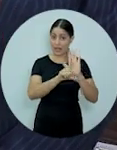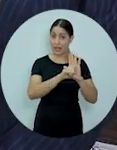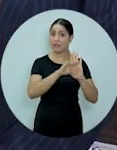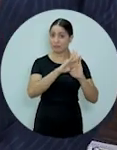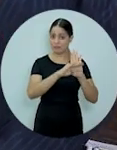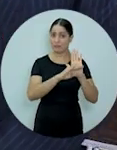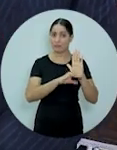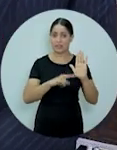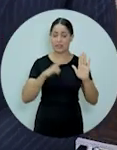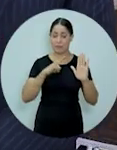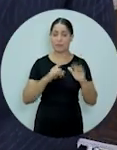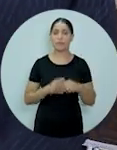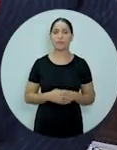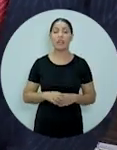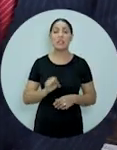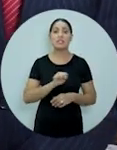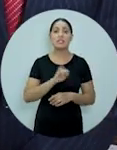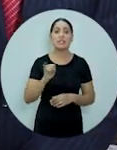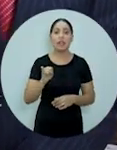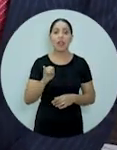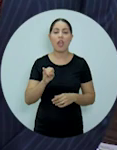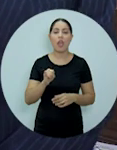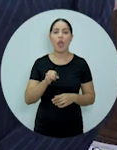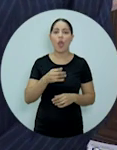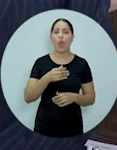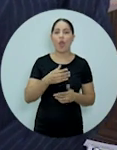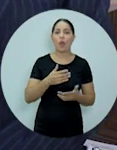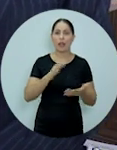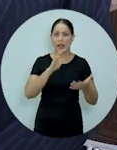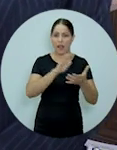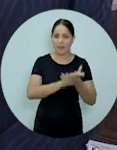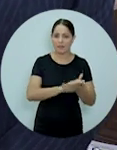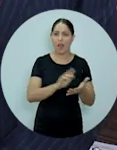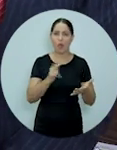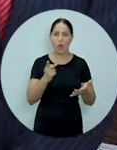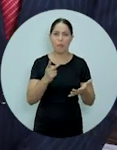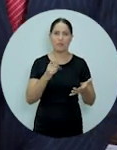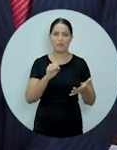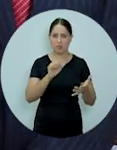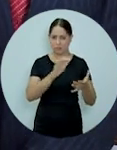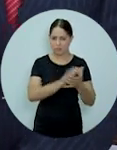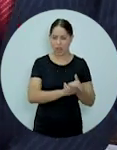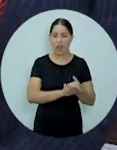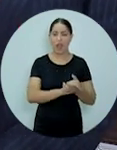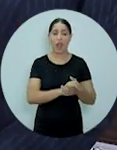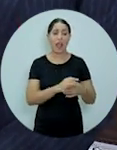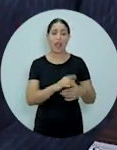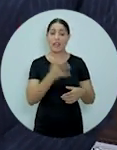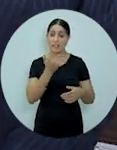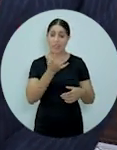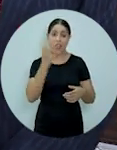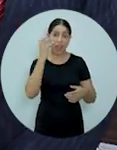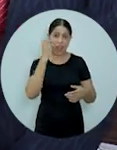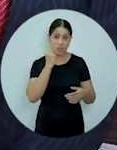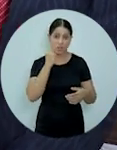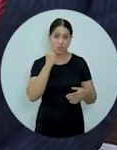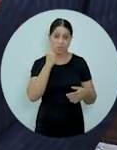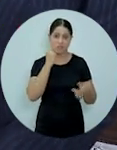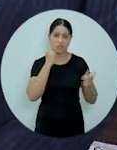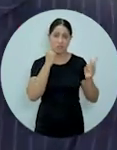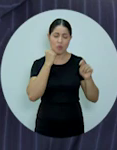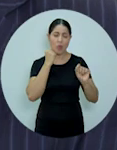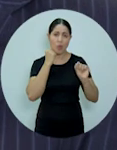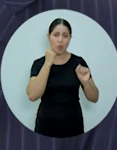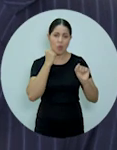prevê. Se um casal homoafetivo adotar, vai estar a mesma coisa de uma pessoa, um casal de união